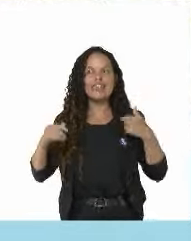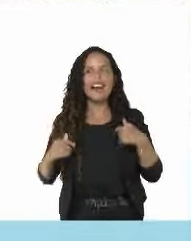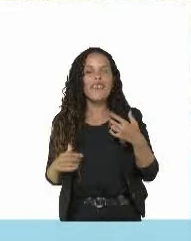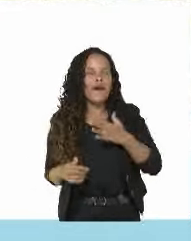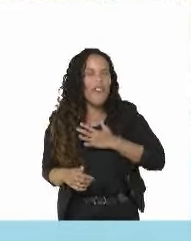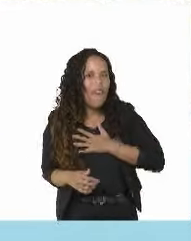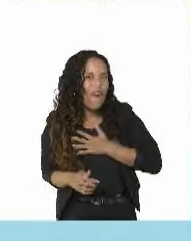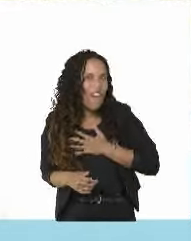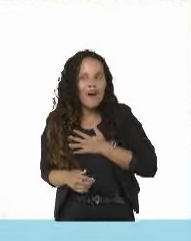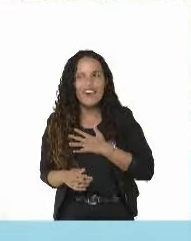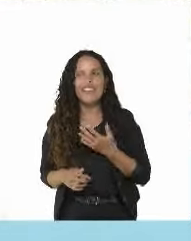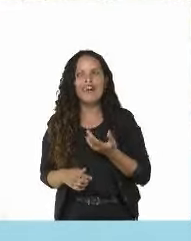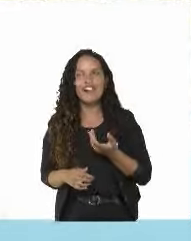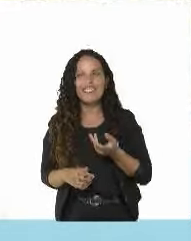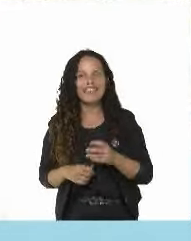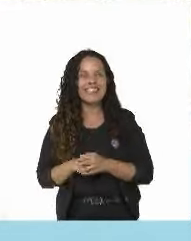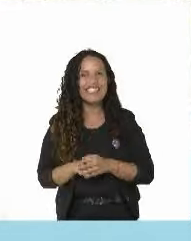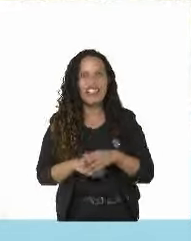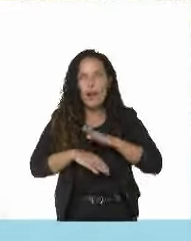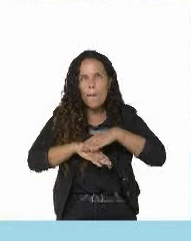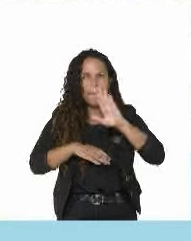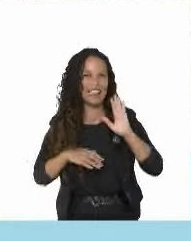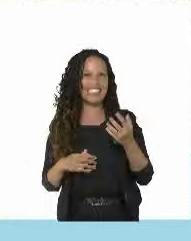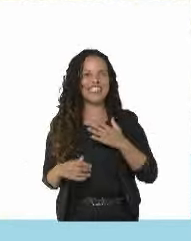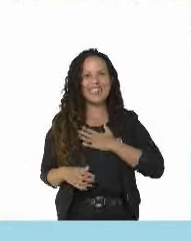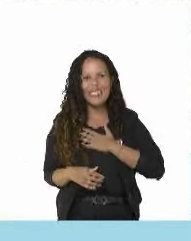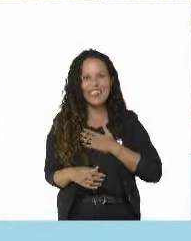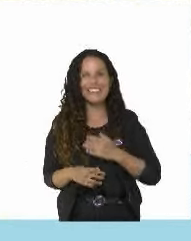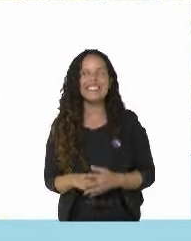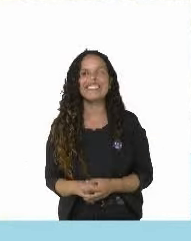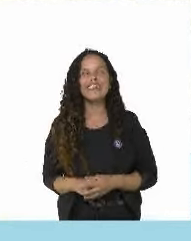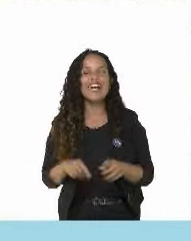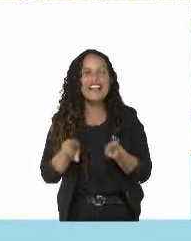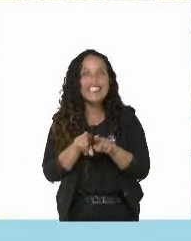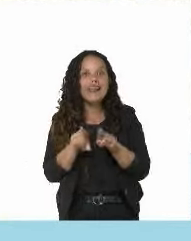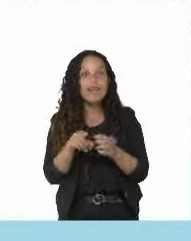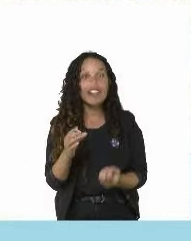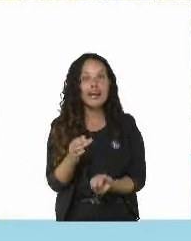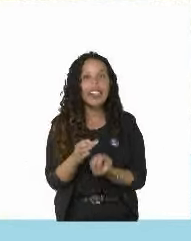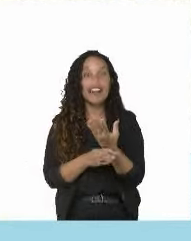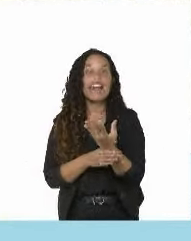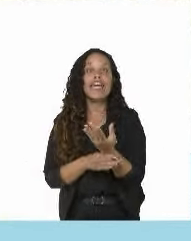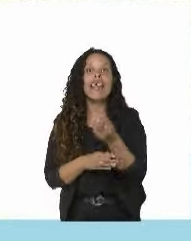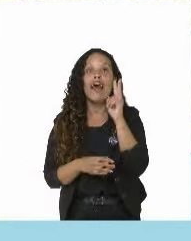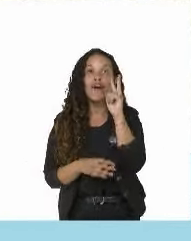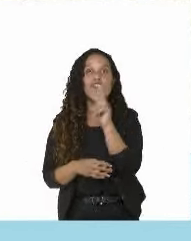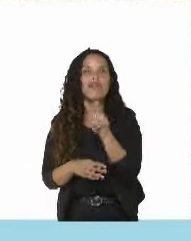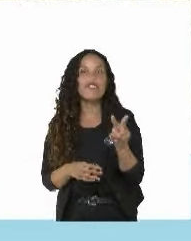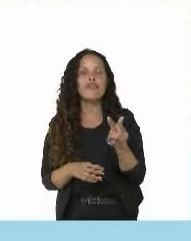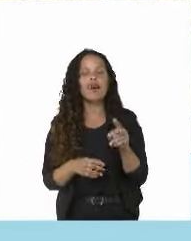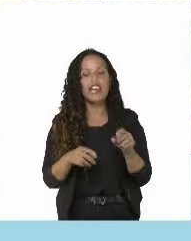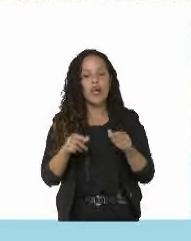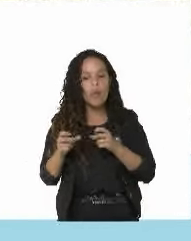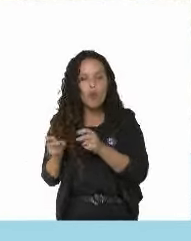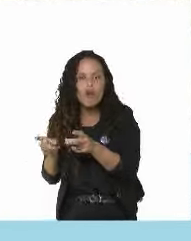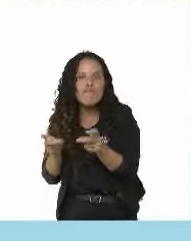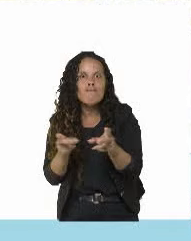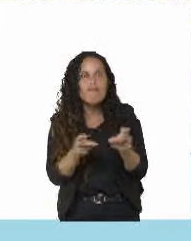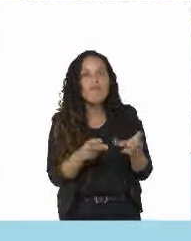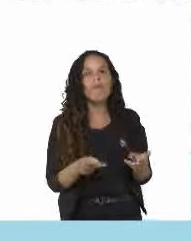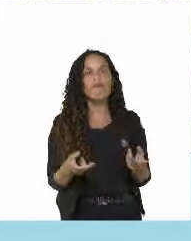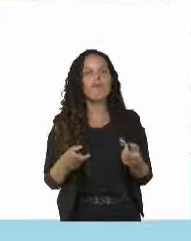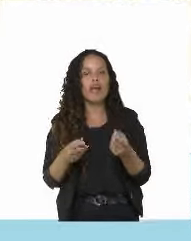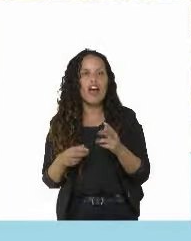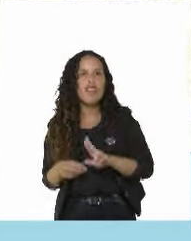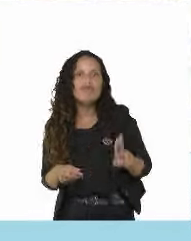né? Eu gosto bem mesmo, sou maximalista. Então eu comecei a criar também coisas que eu queria ver, que eu queria comprar e que eu queria usar.